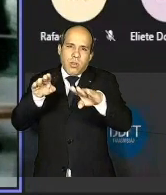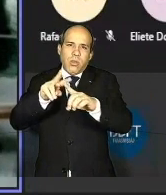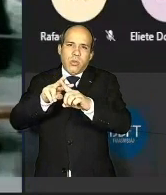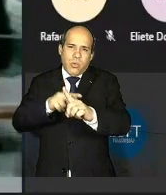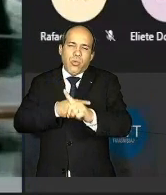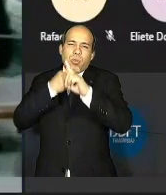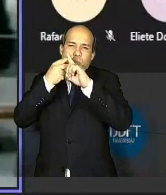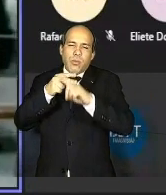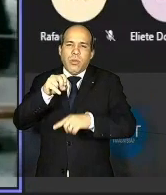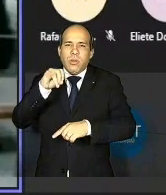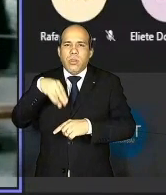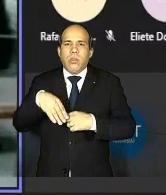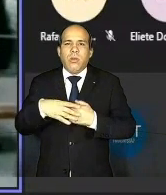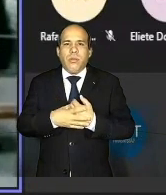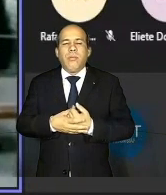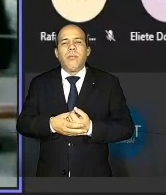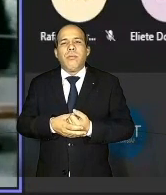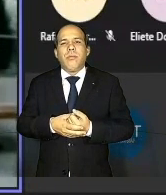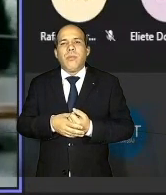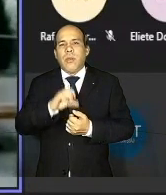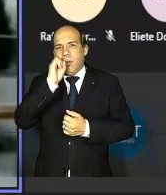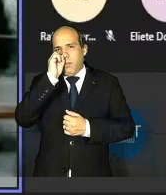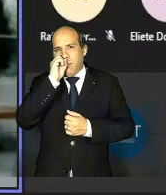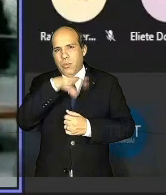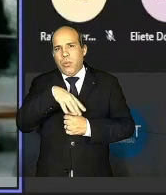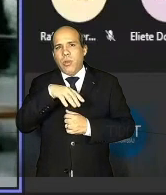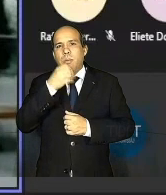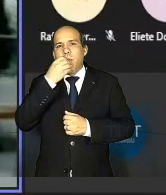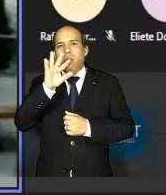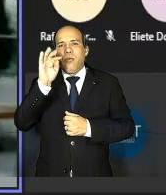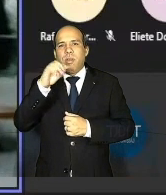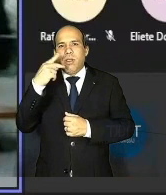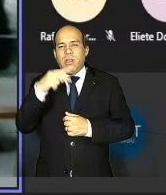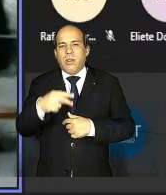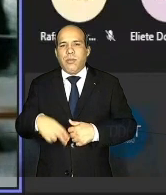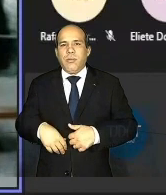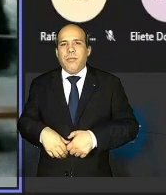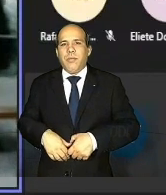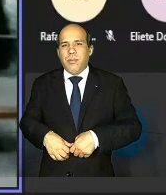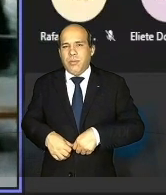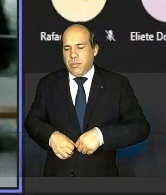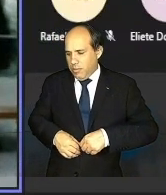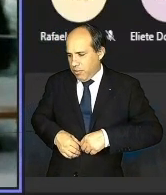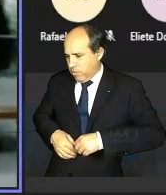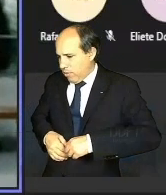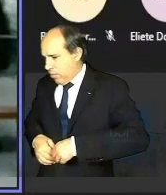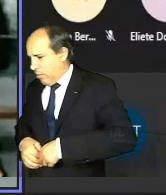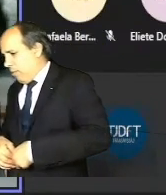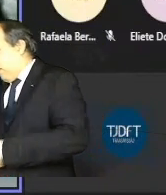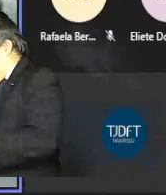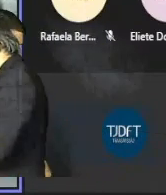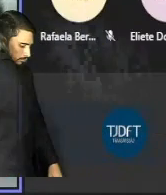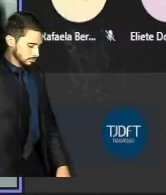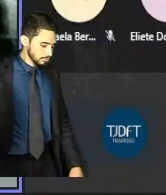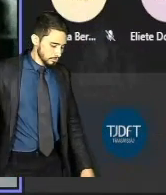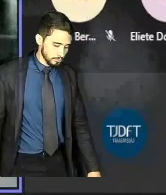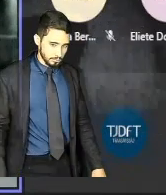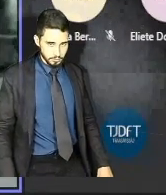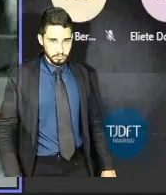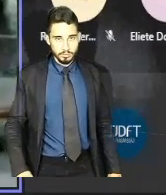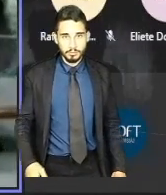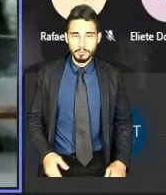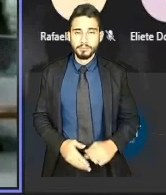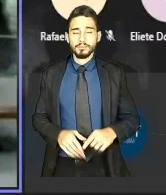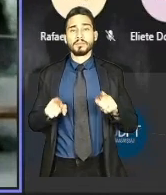essa cobrança e infringindo, inclusive, a boa-fé objetiva. Perfeito.